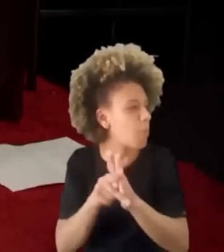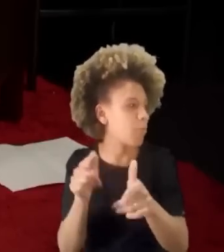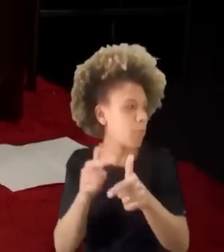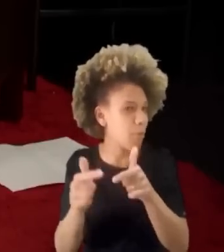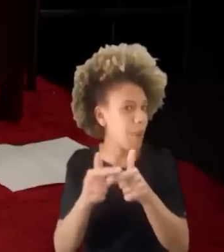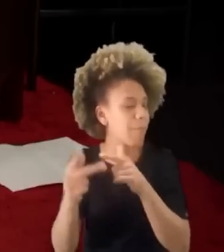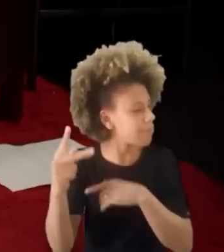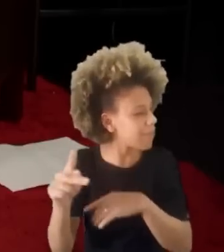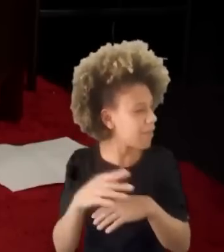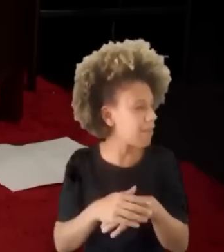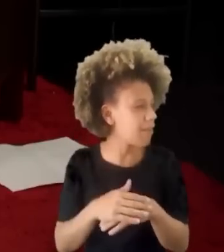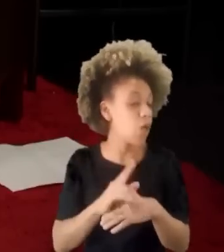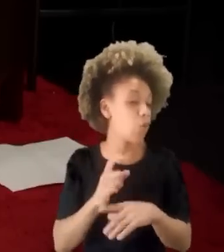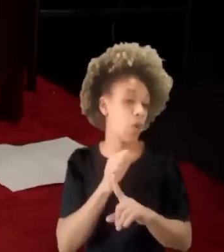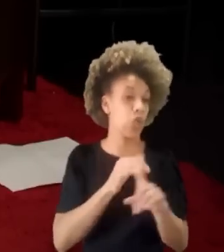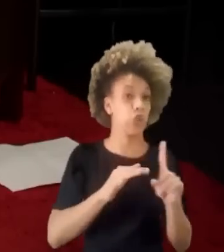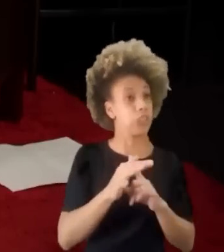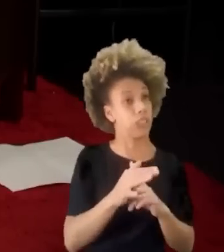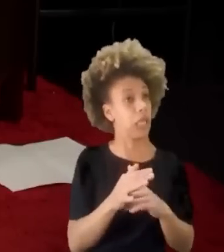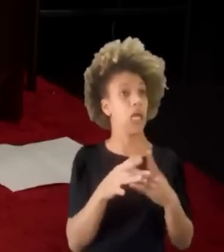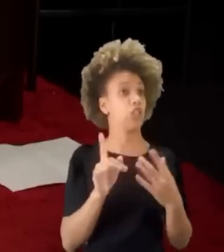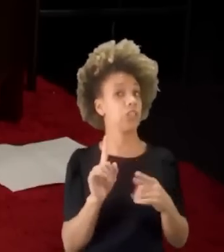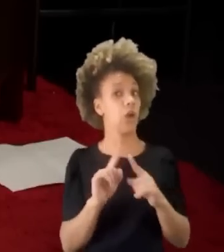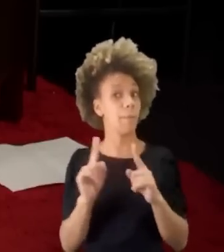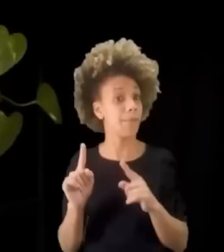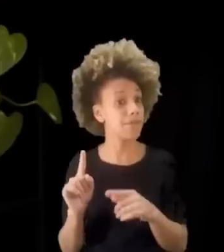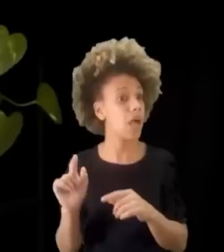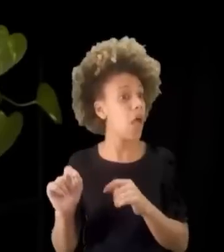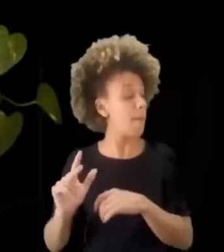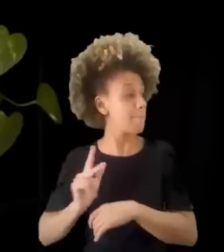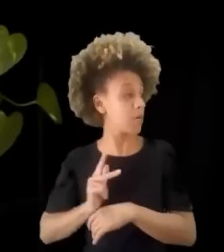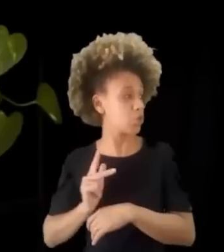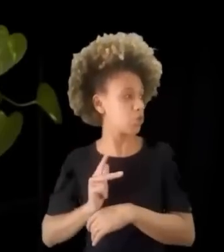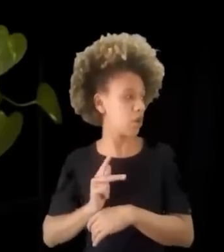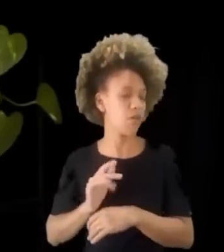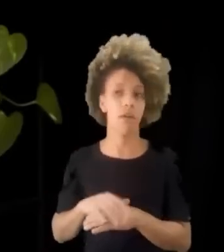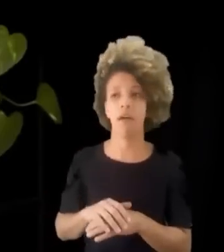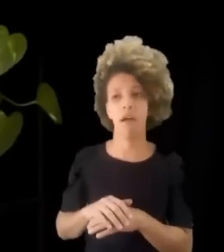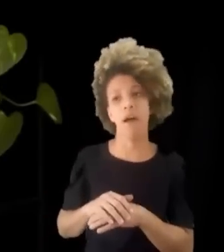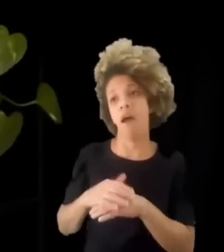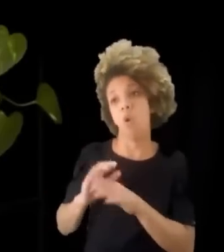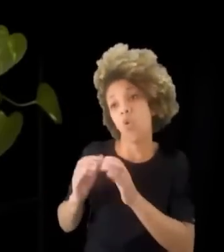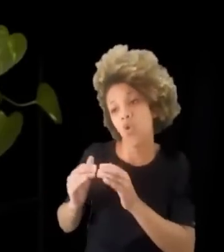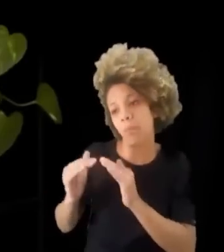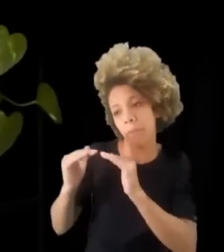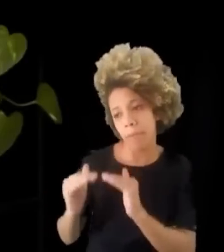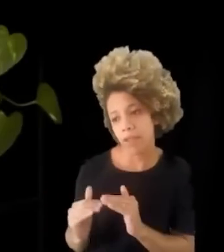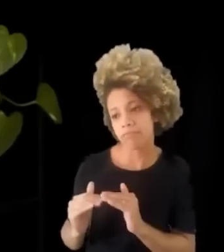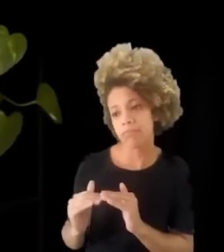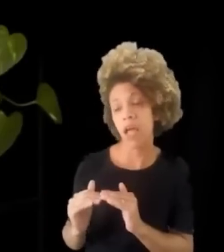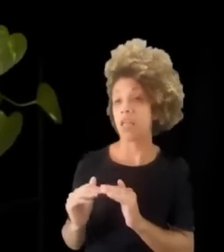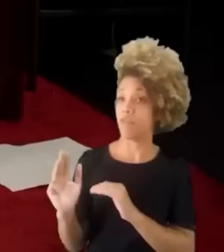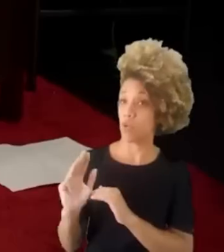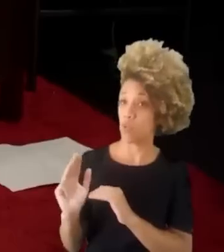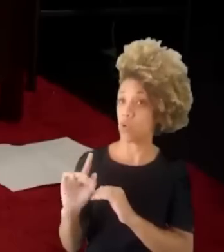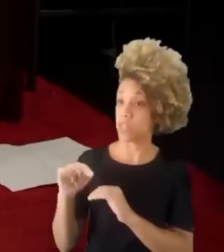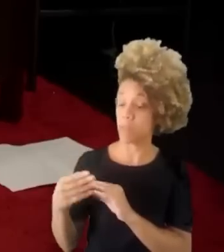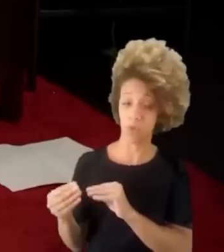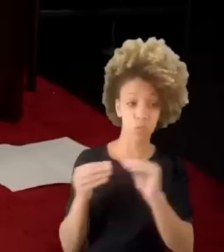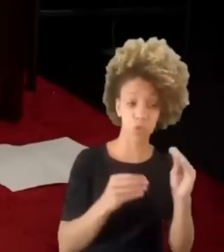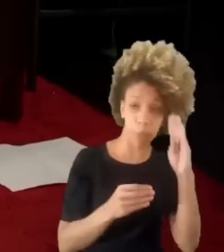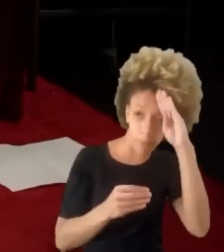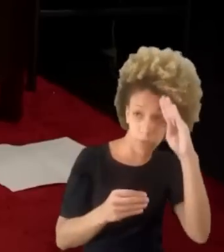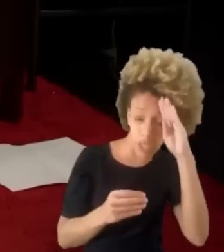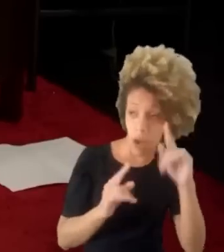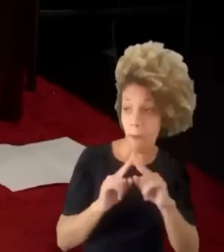do cara dele não é uma coisa que a sociedade não sei o quê é uma questão mais pessoal classe baixa tava com o Lula depois você pro bolsonaro agora por exemplo